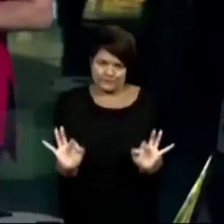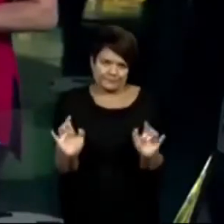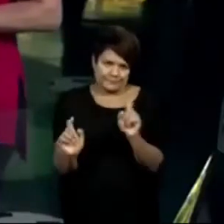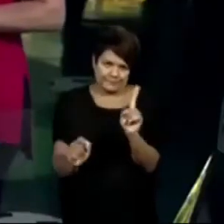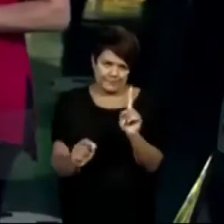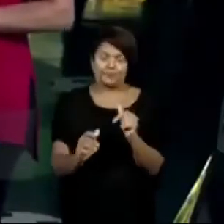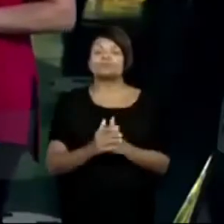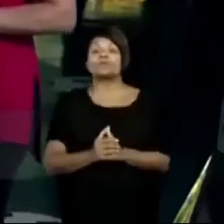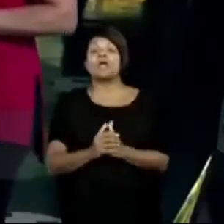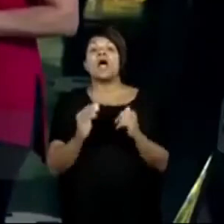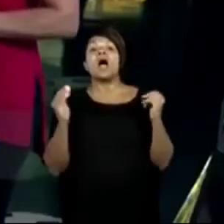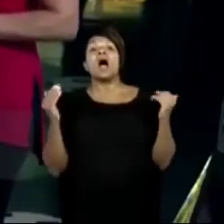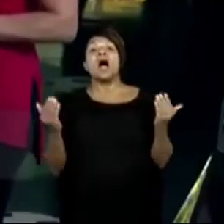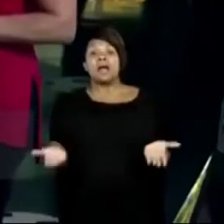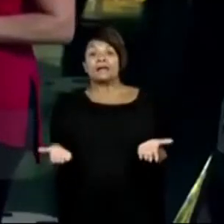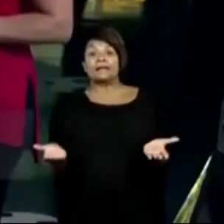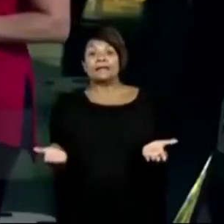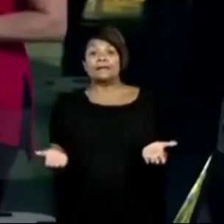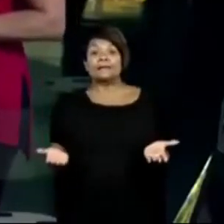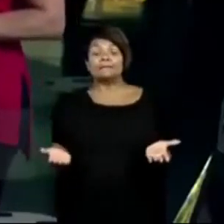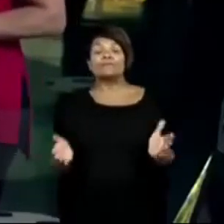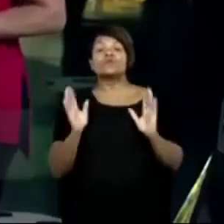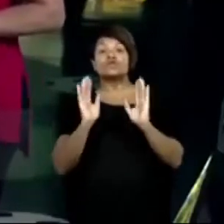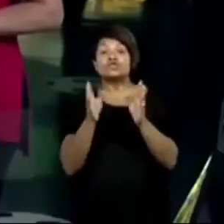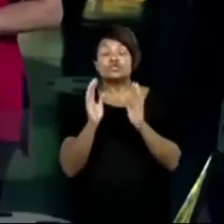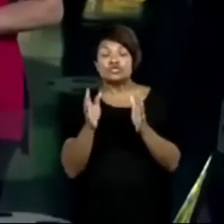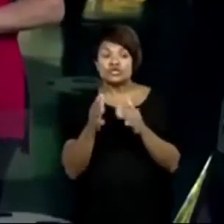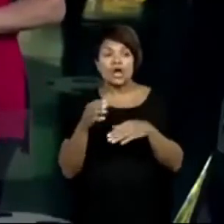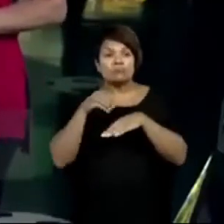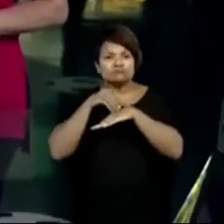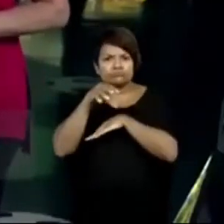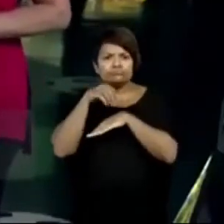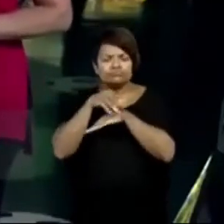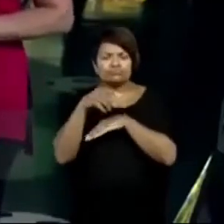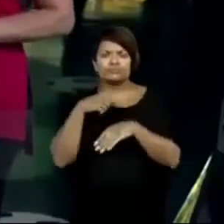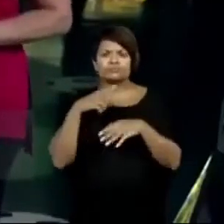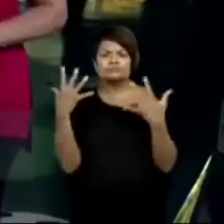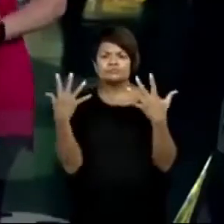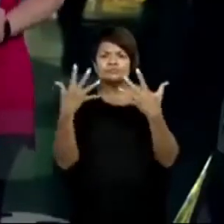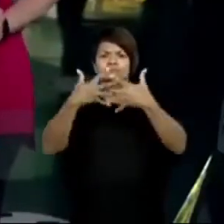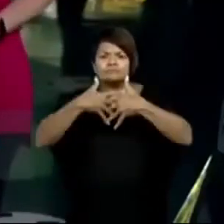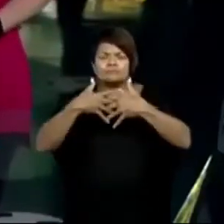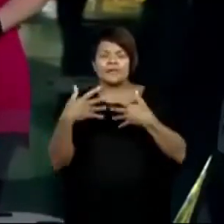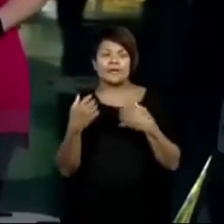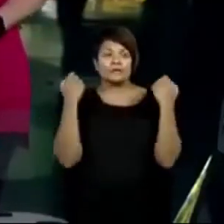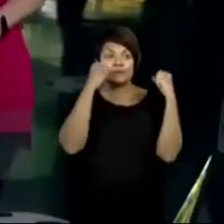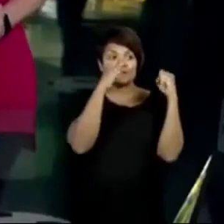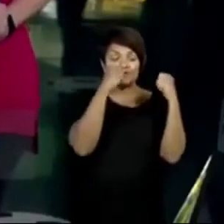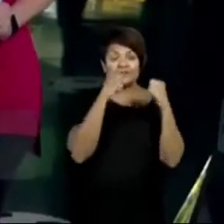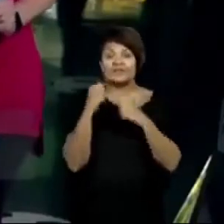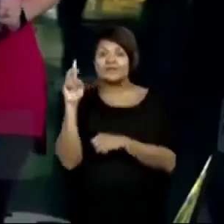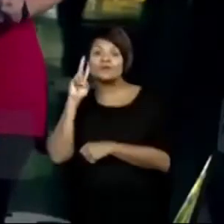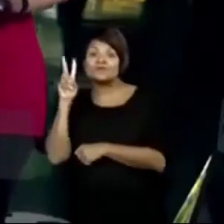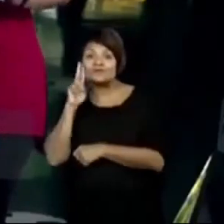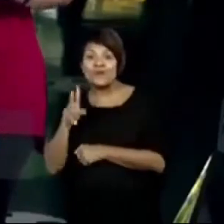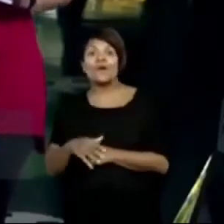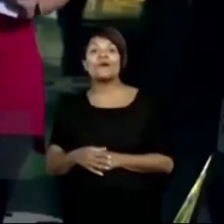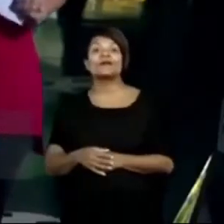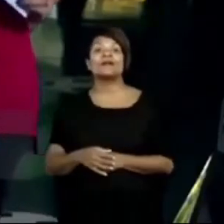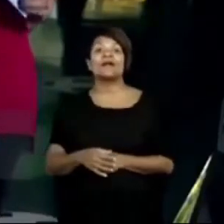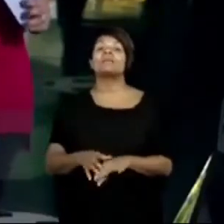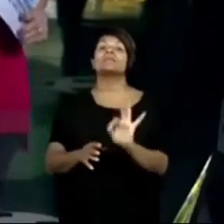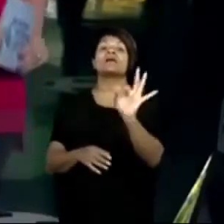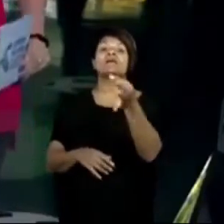não, né? E aí, ó, acabamos trabalhando de uma forma interdisciplinar, né? Educação física com história, né?